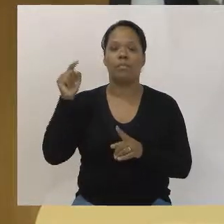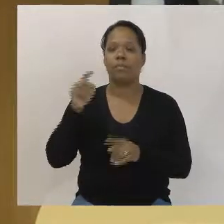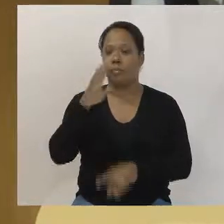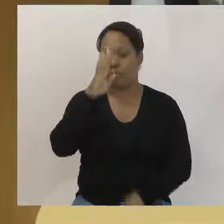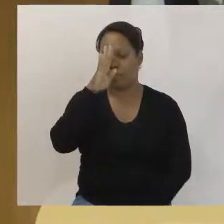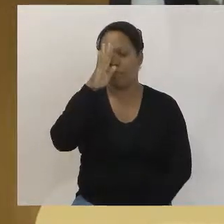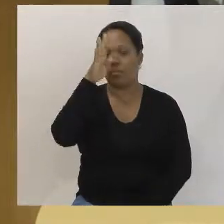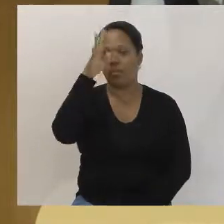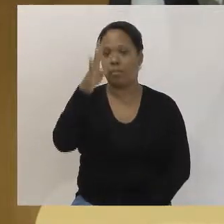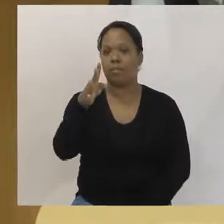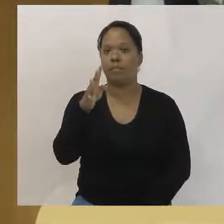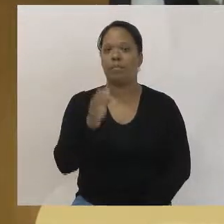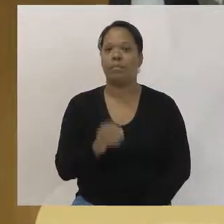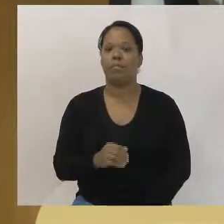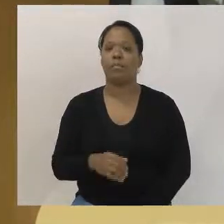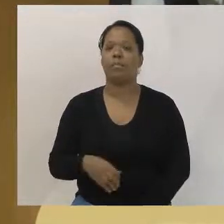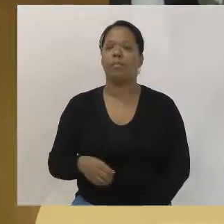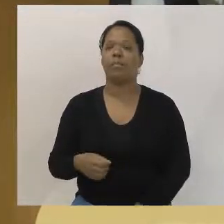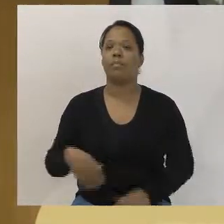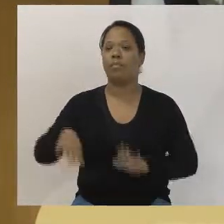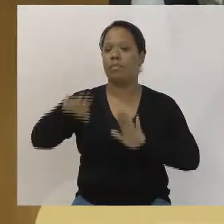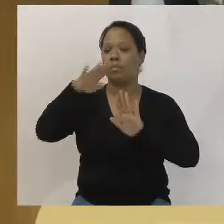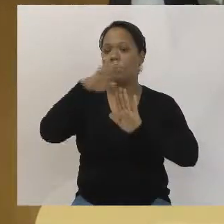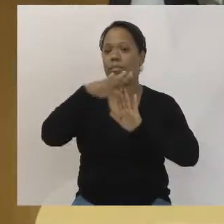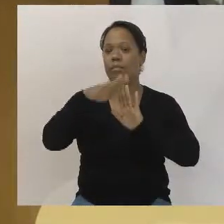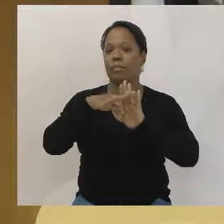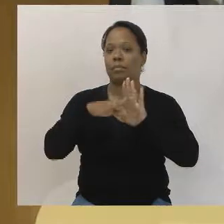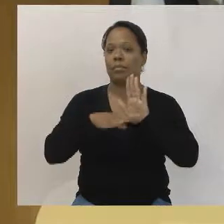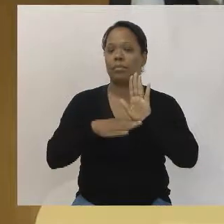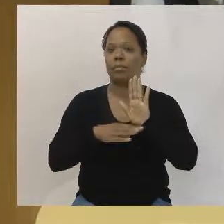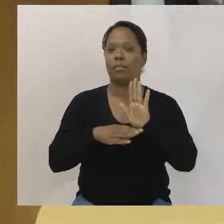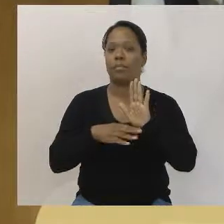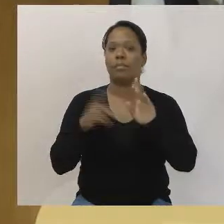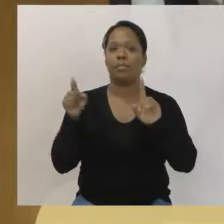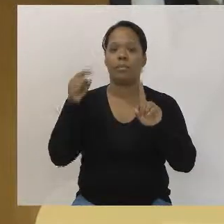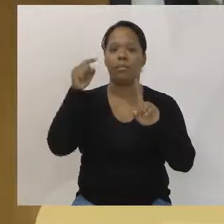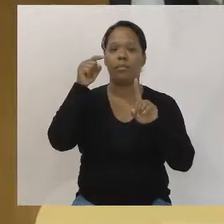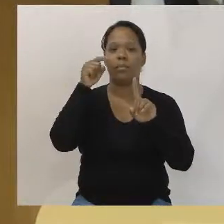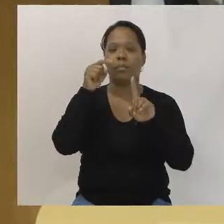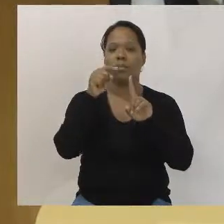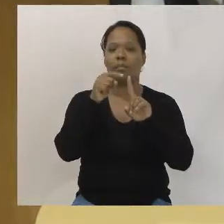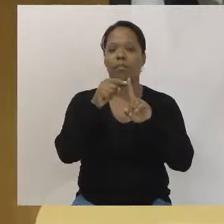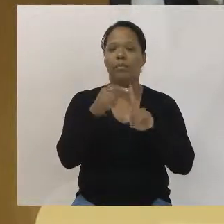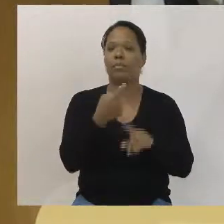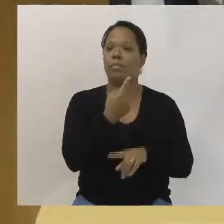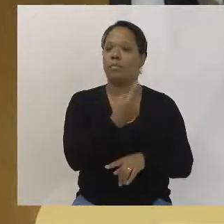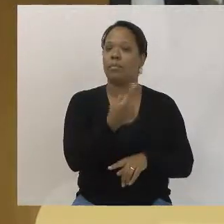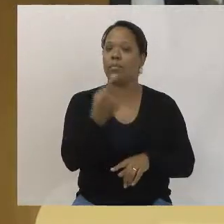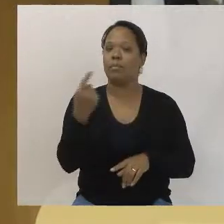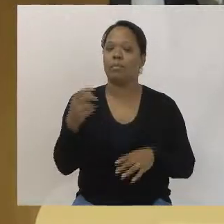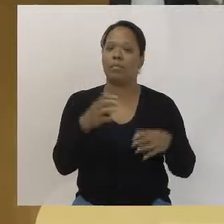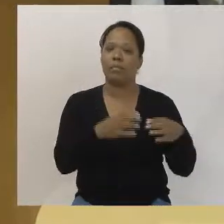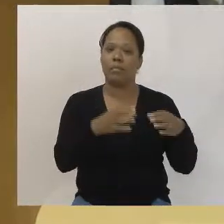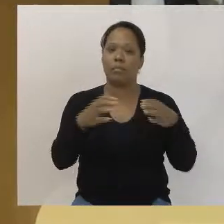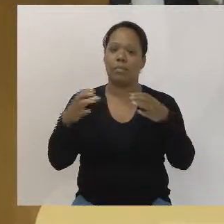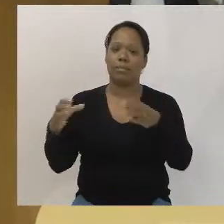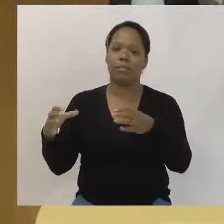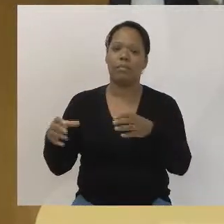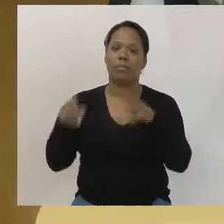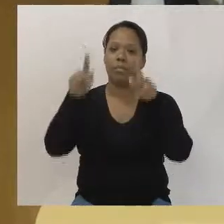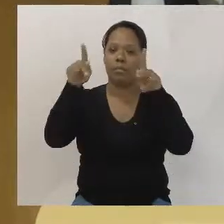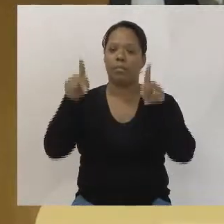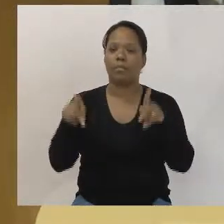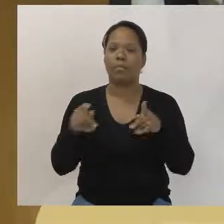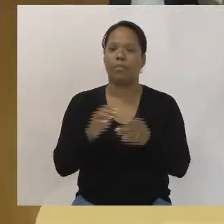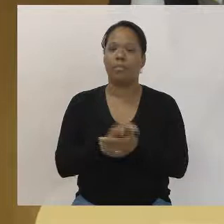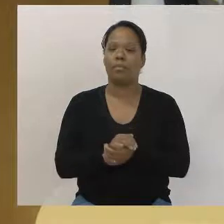traçar as diretrizes gerais metas e propriedades da área pública que servirão como orientação